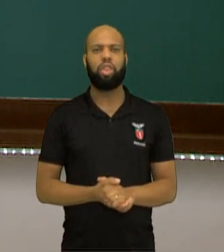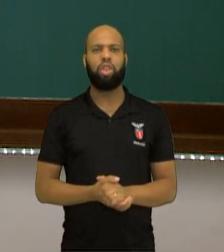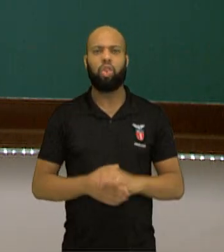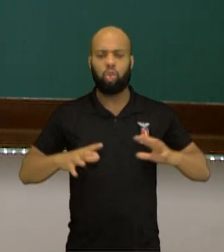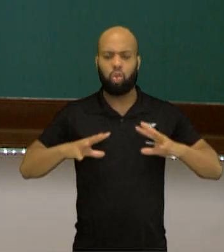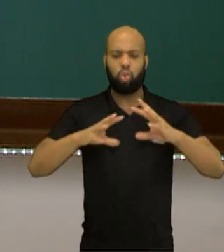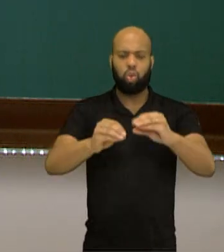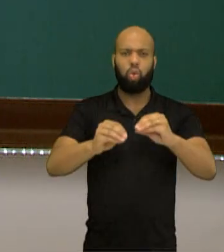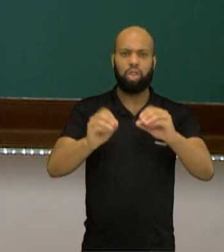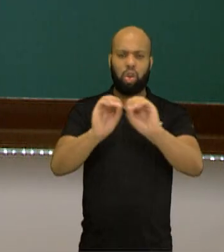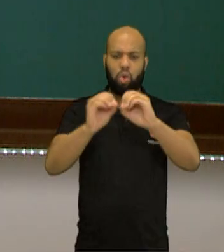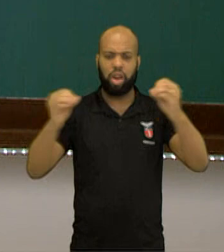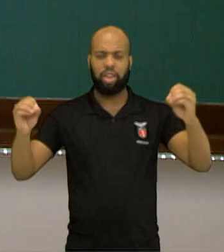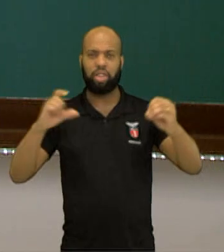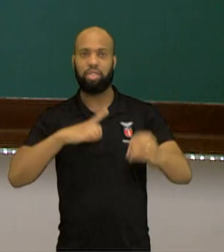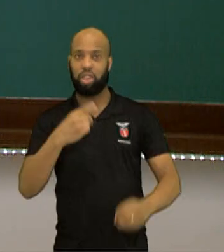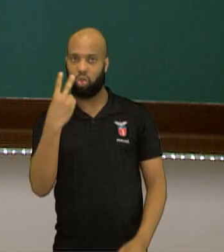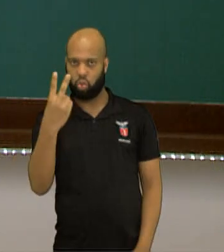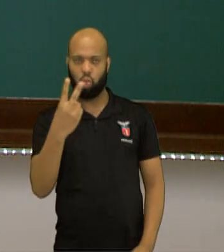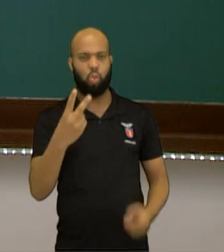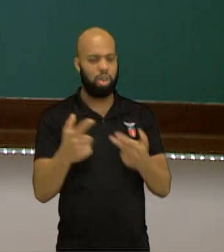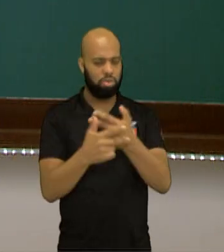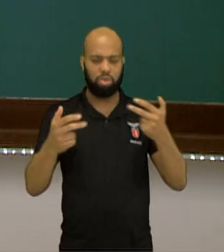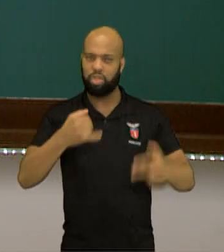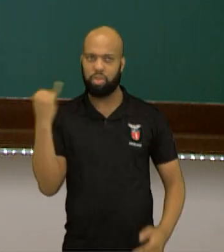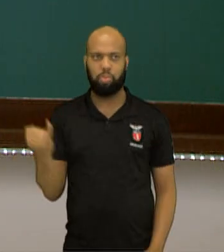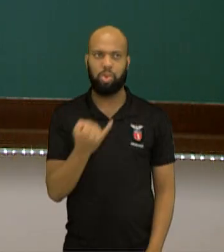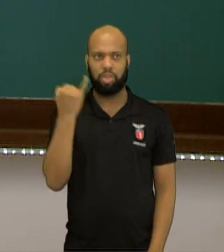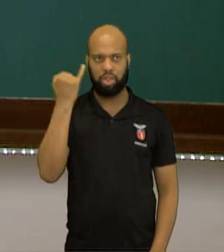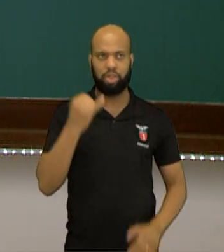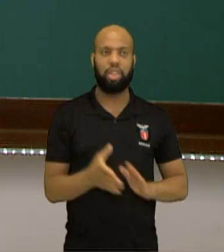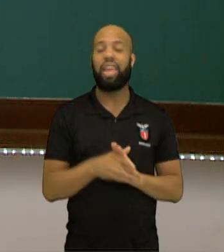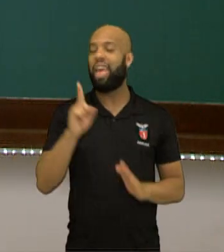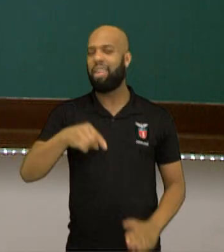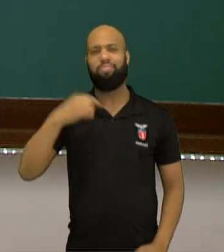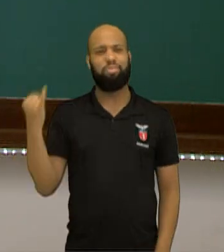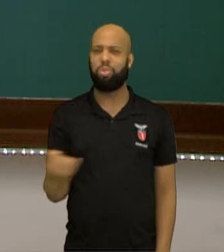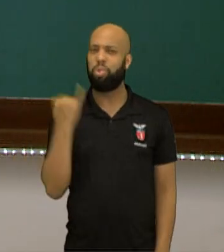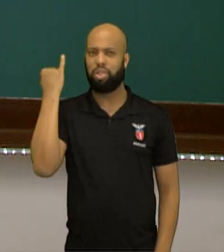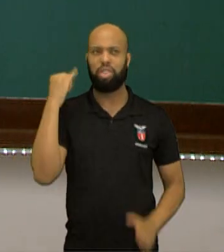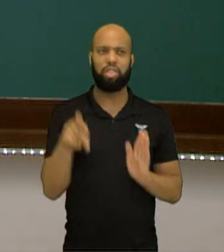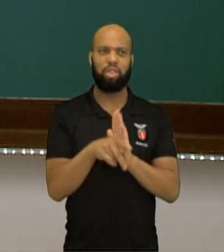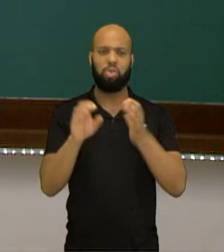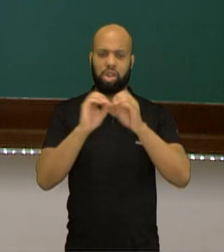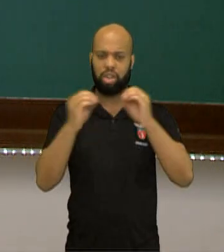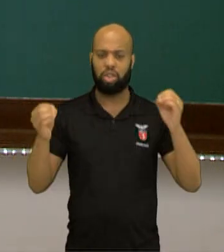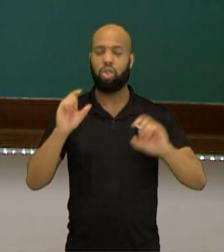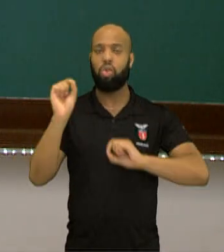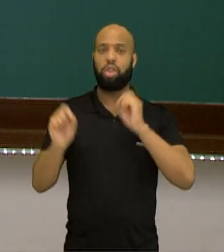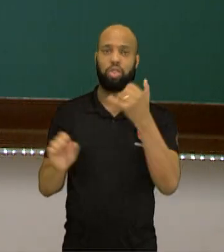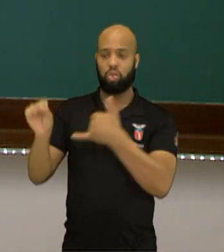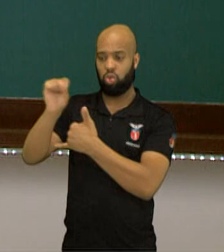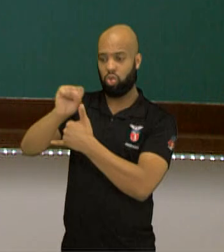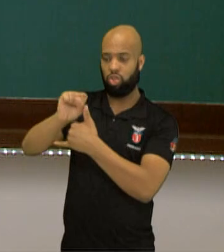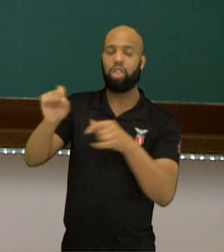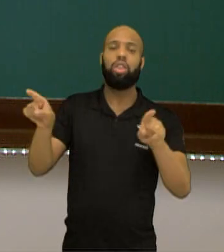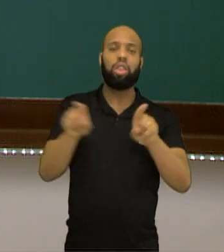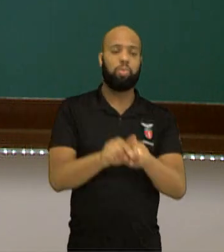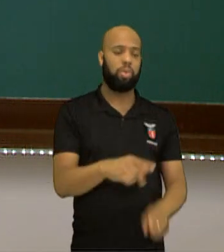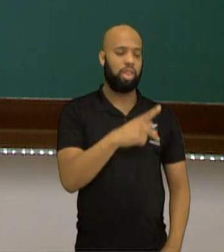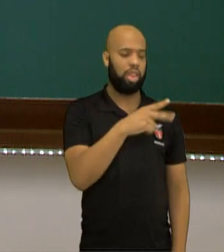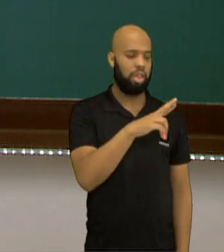oração é composta basicamente por dois elementos que a gente chama de termos essenciais da oração, que é o sujeito e o